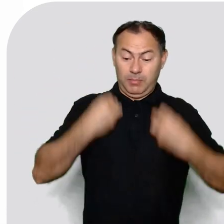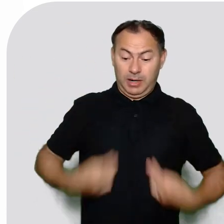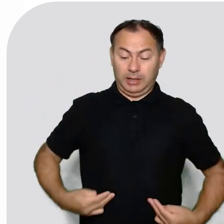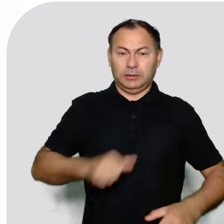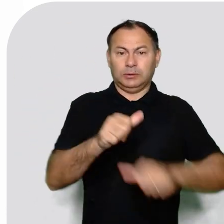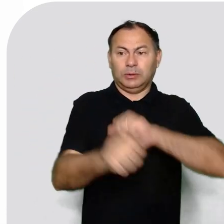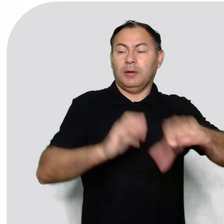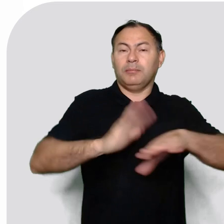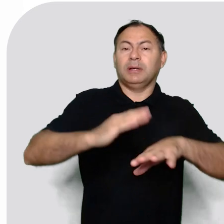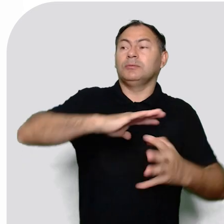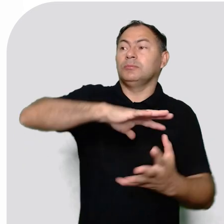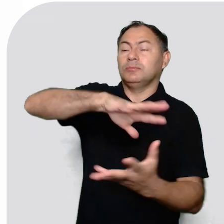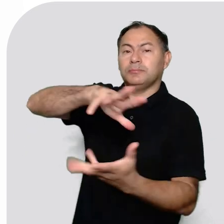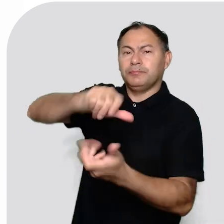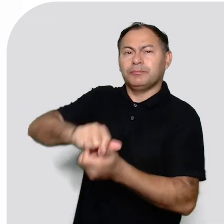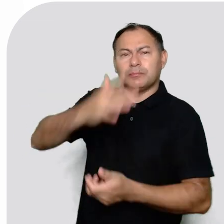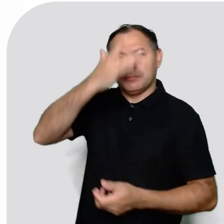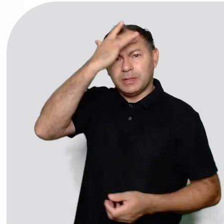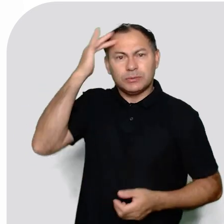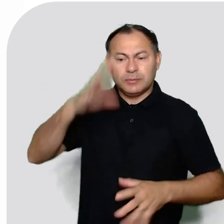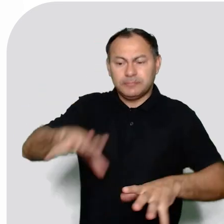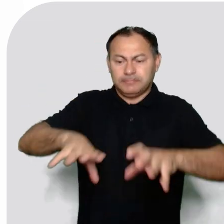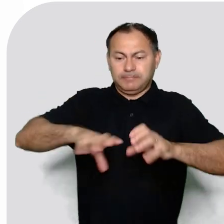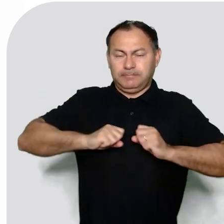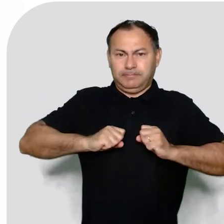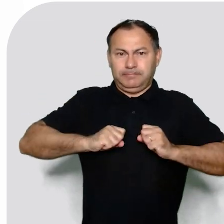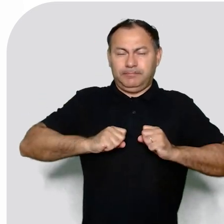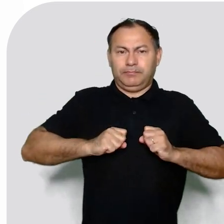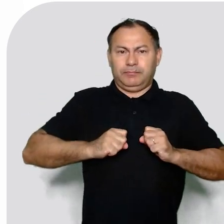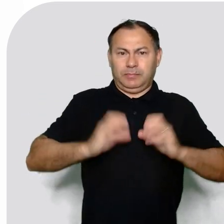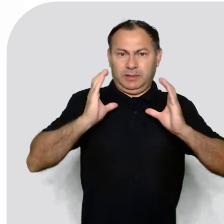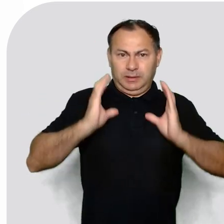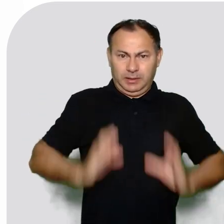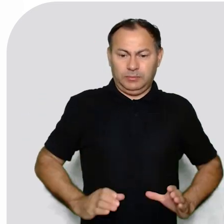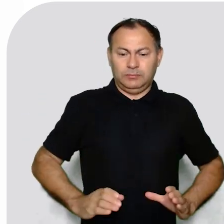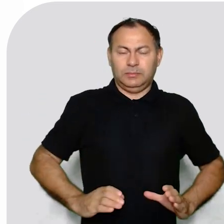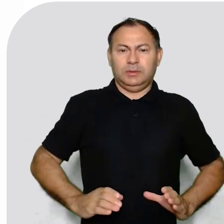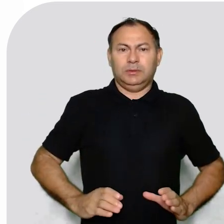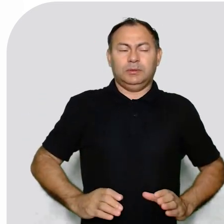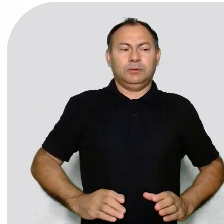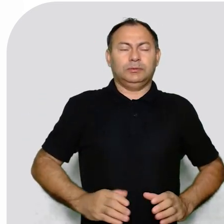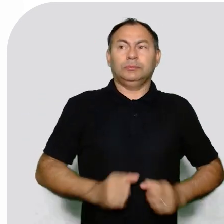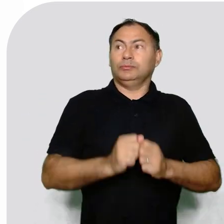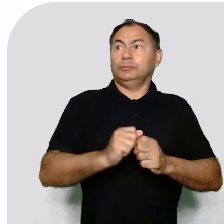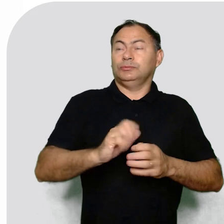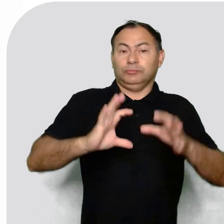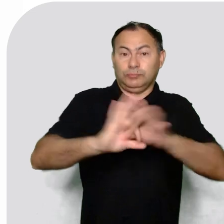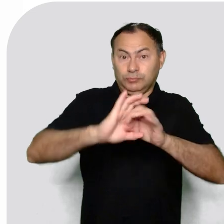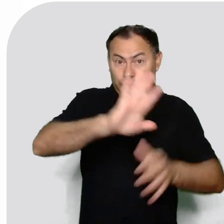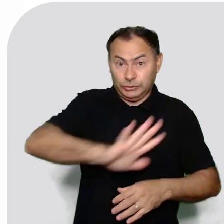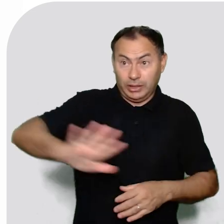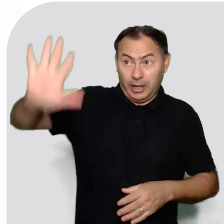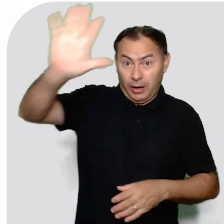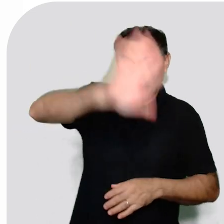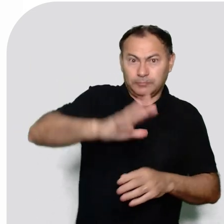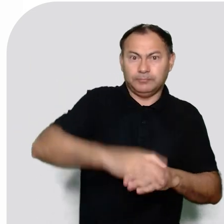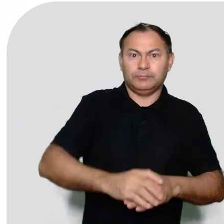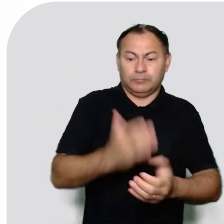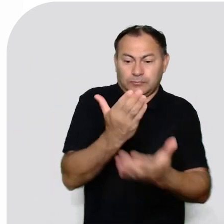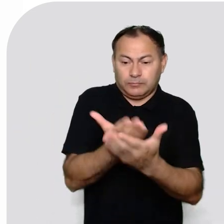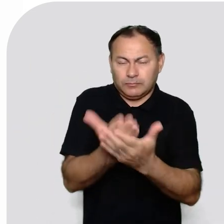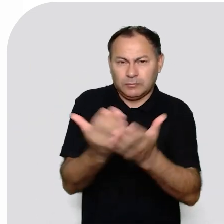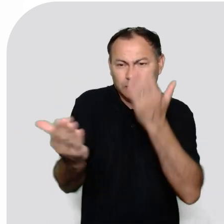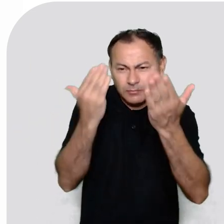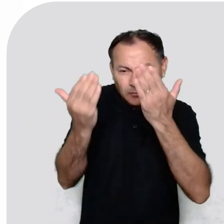mais universal, o homem adquiria efetivamente cidadania de uma aldeia global. Os estudos de